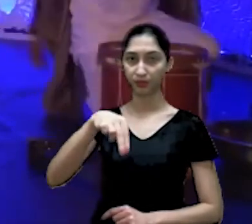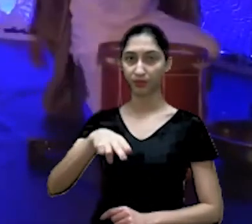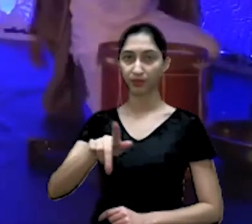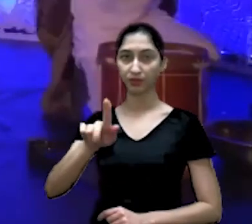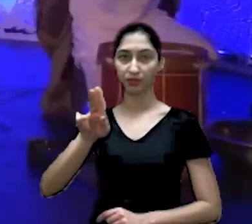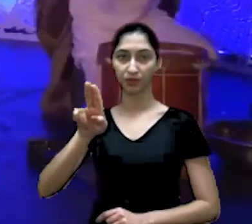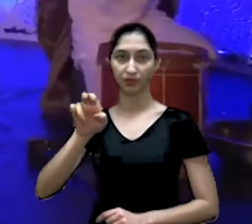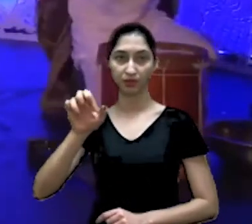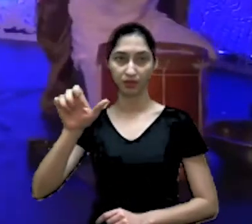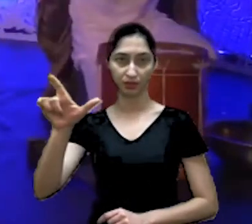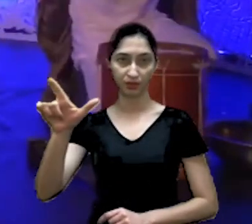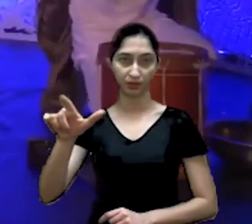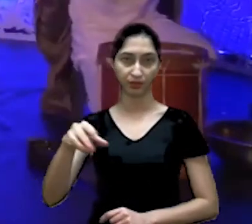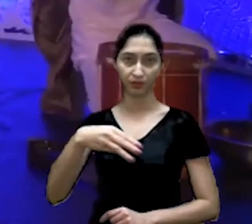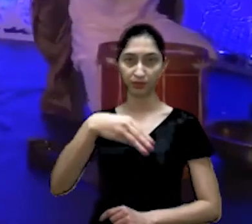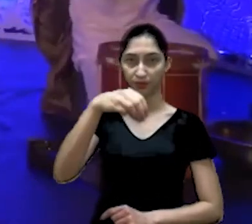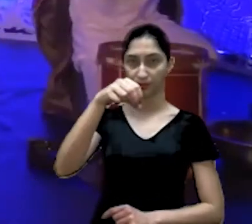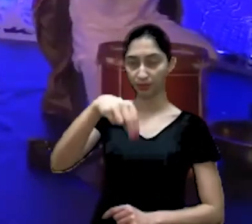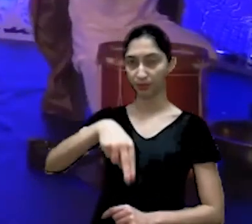Mojolo,